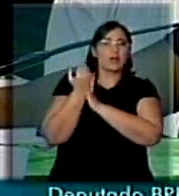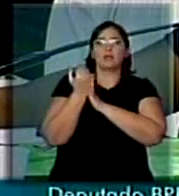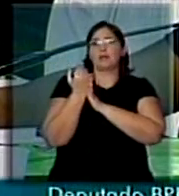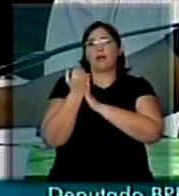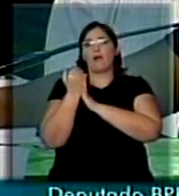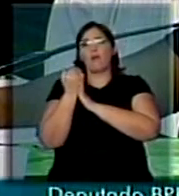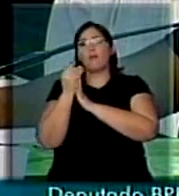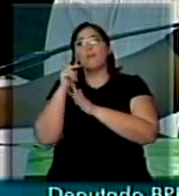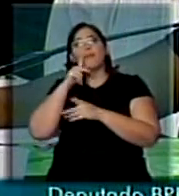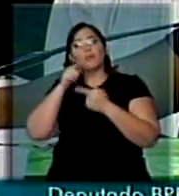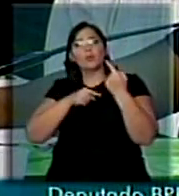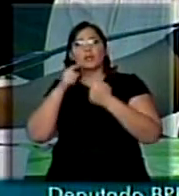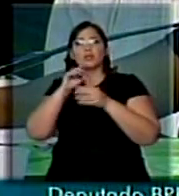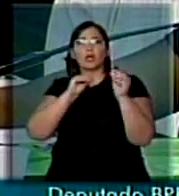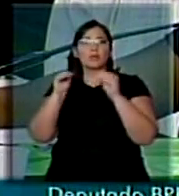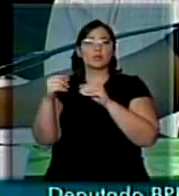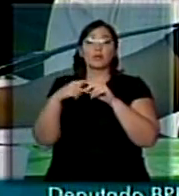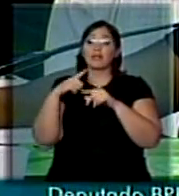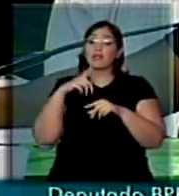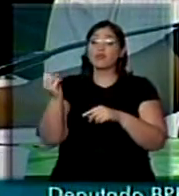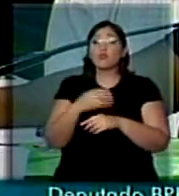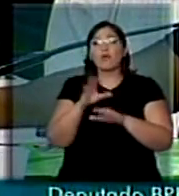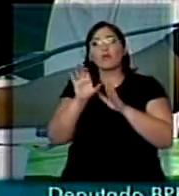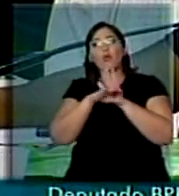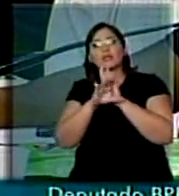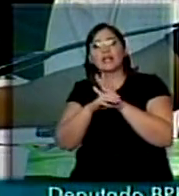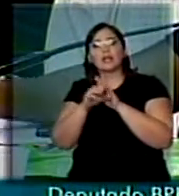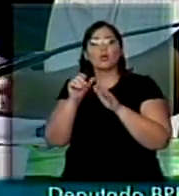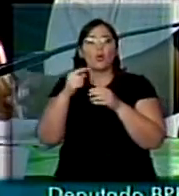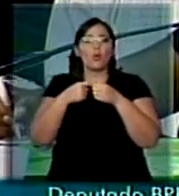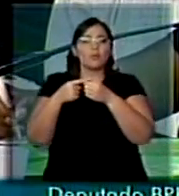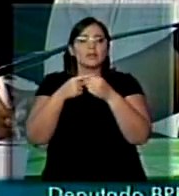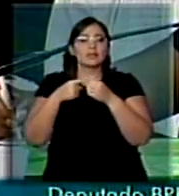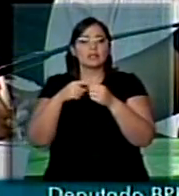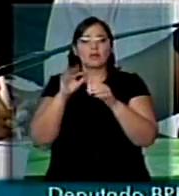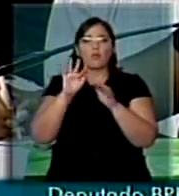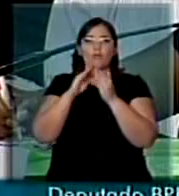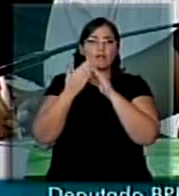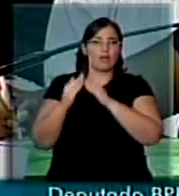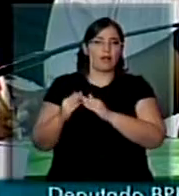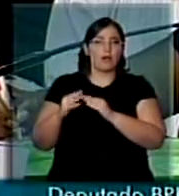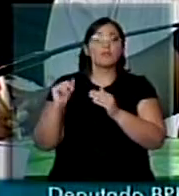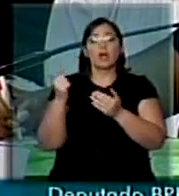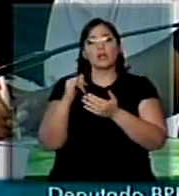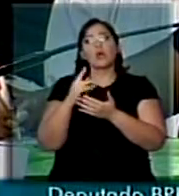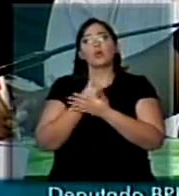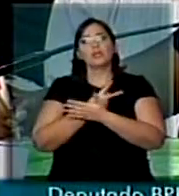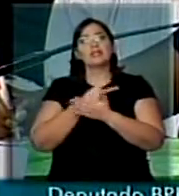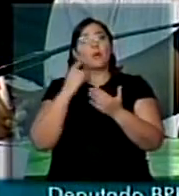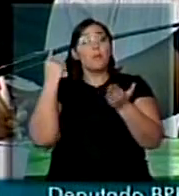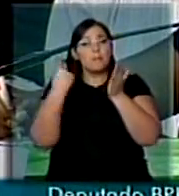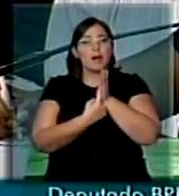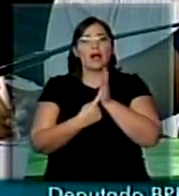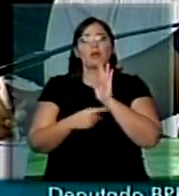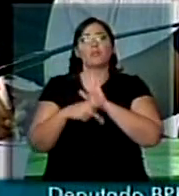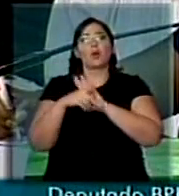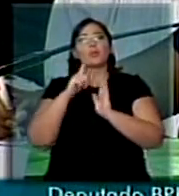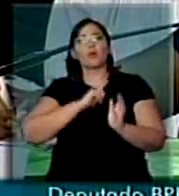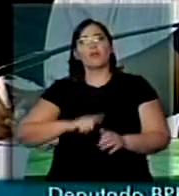remoções, por esse novo conceito de urbanização de favelas. E aí teve um marco, né, no governo Leonel Brizola e também